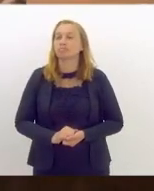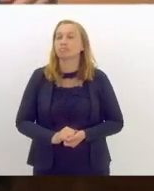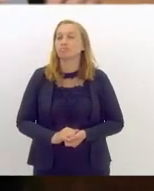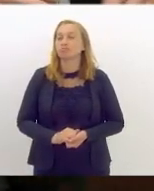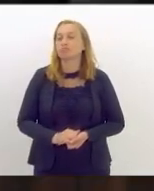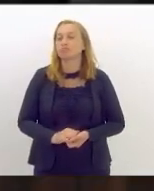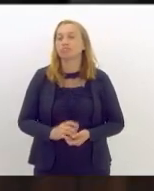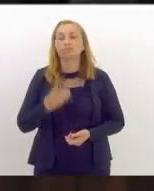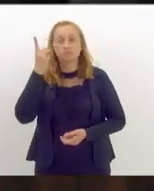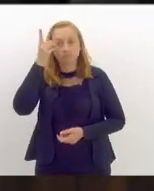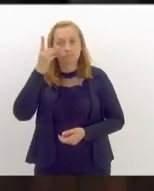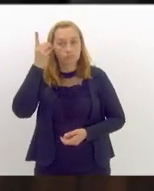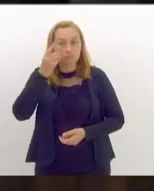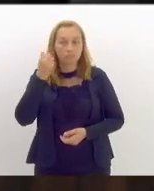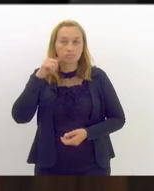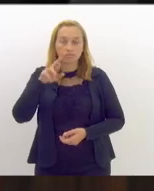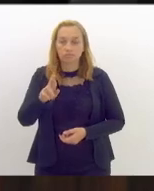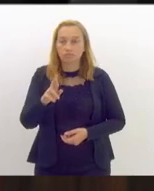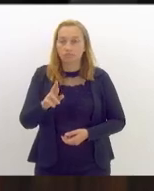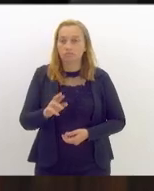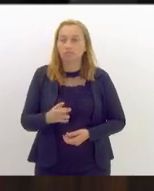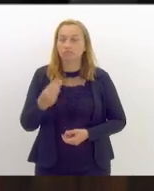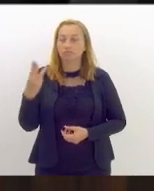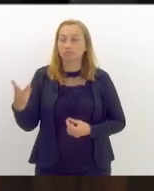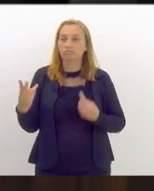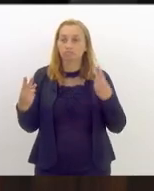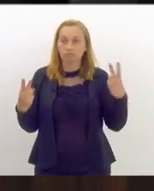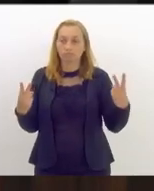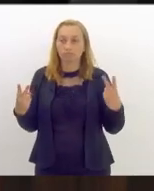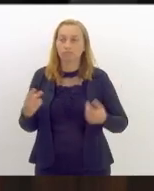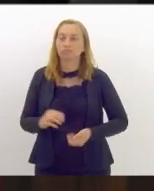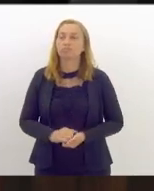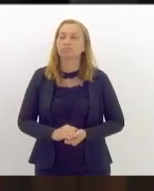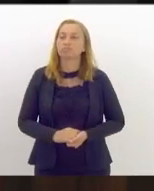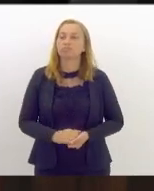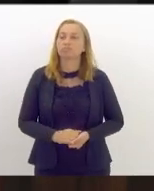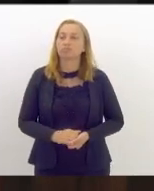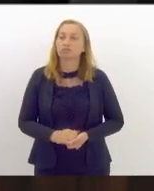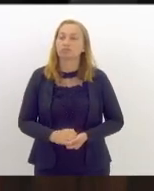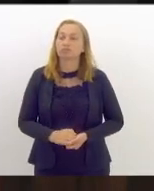Deputado Rosemberg reis 3 a 2